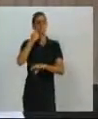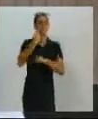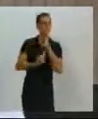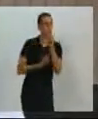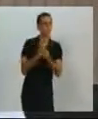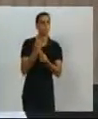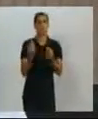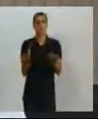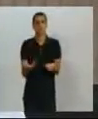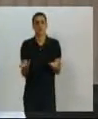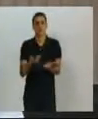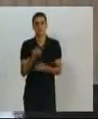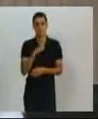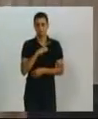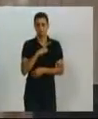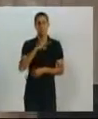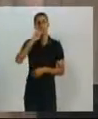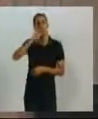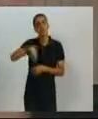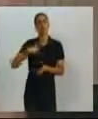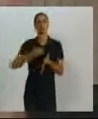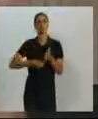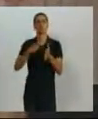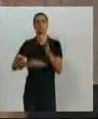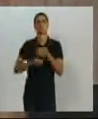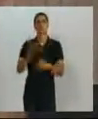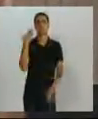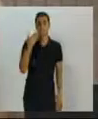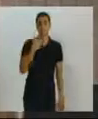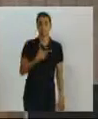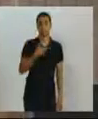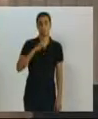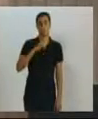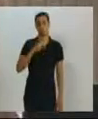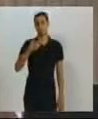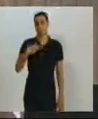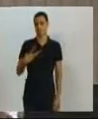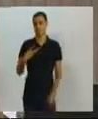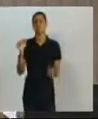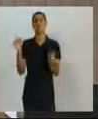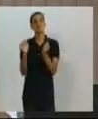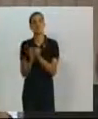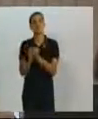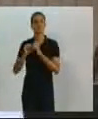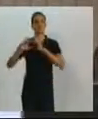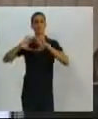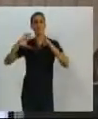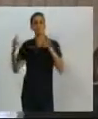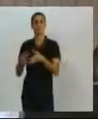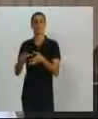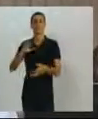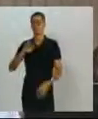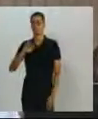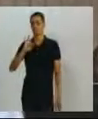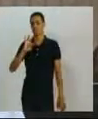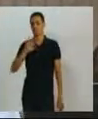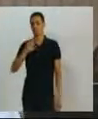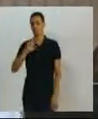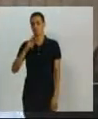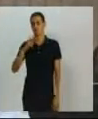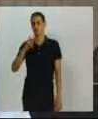atual presídio. É uma luta que lá em 2013 nós começamos com a comunidade da Itopava, onde a gente conseguiu em torno